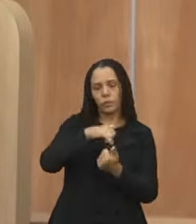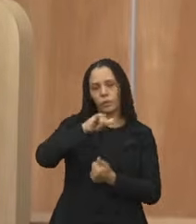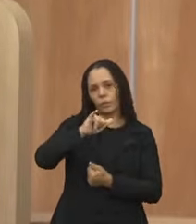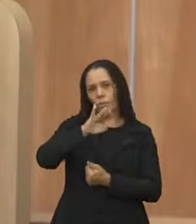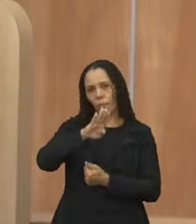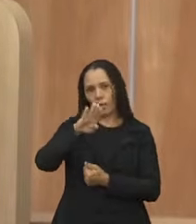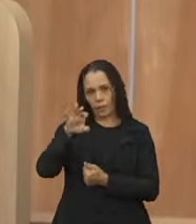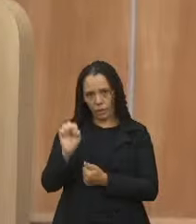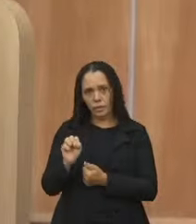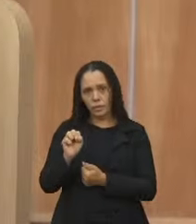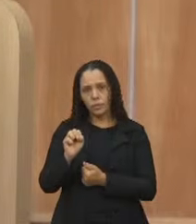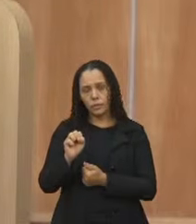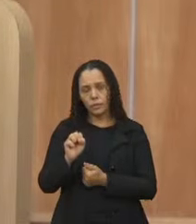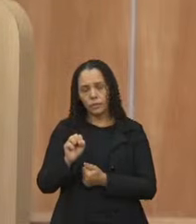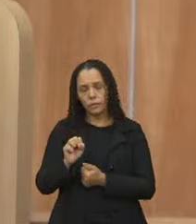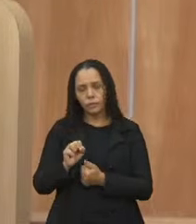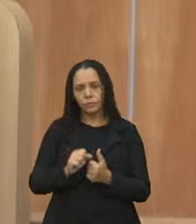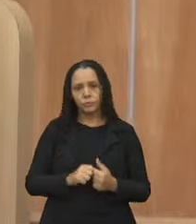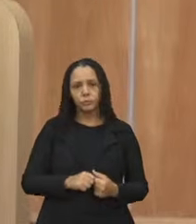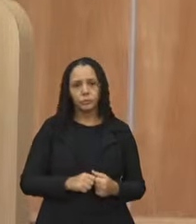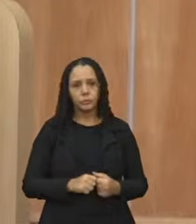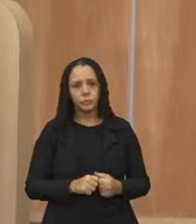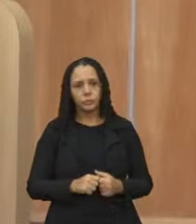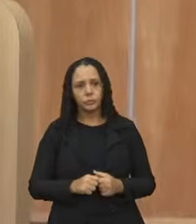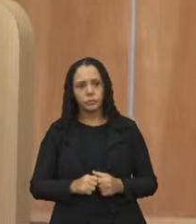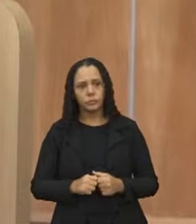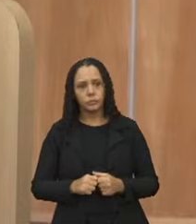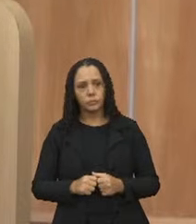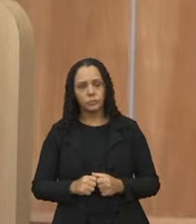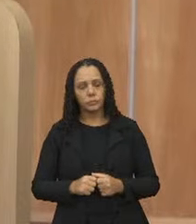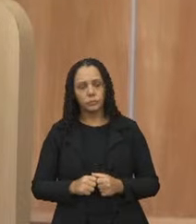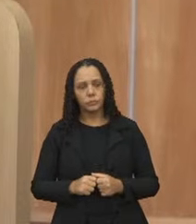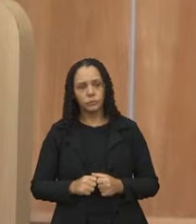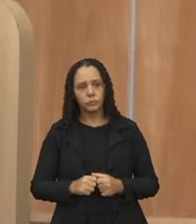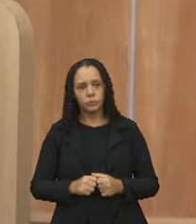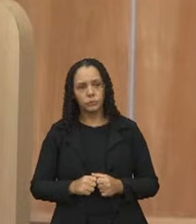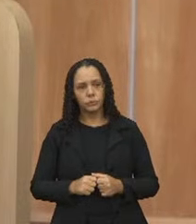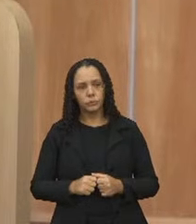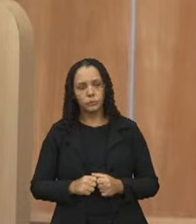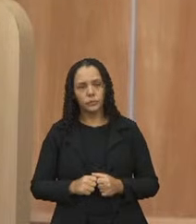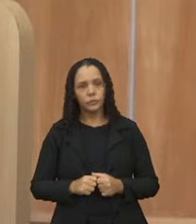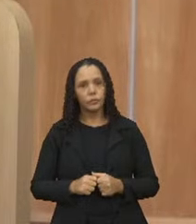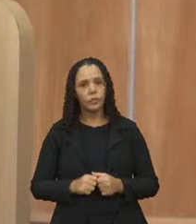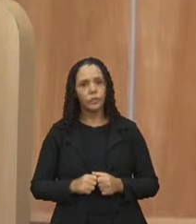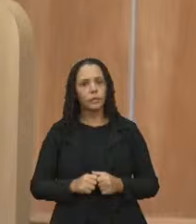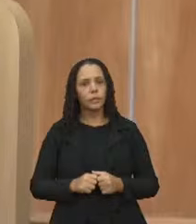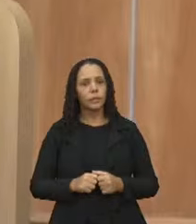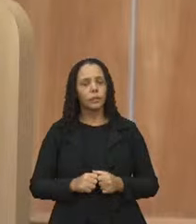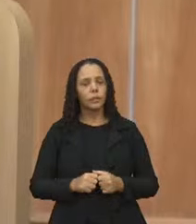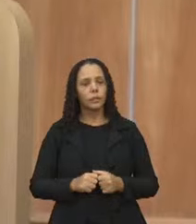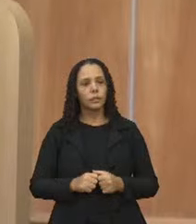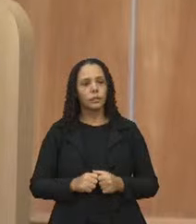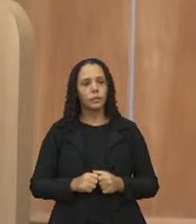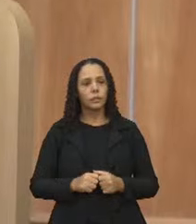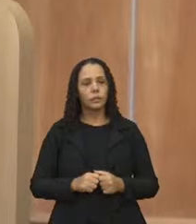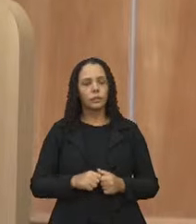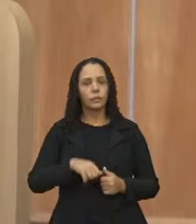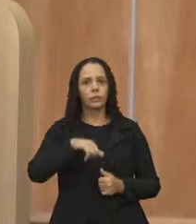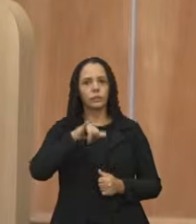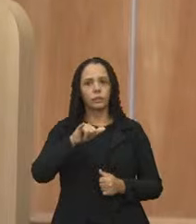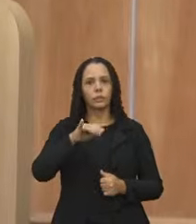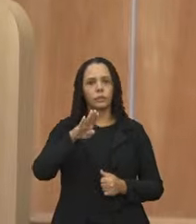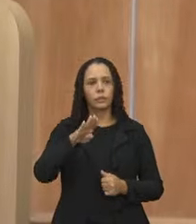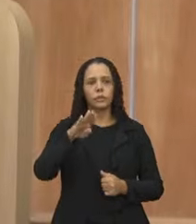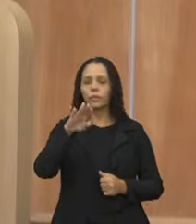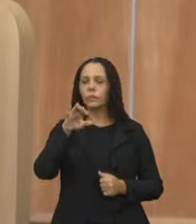existir depois que a reforma tributária for efetivada, né, a reforma tributária nacional, para que esse IBS seja maior, porque ele vai ser calculado